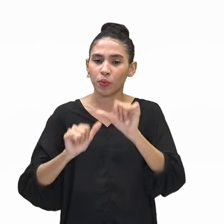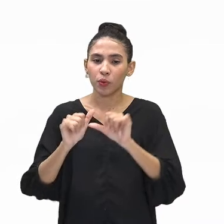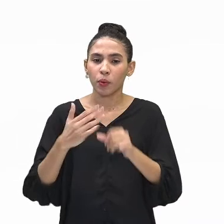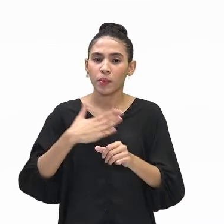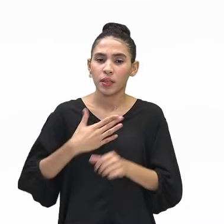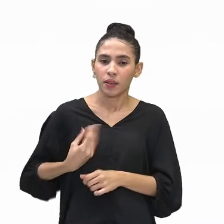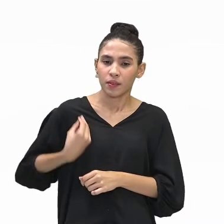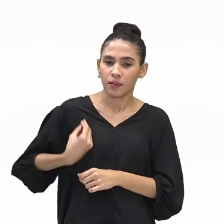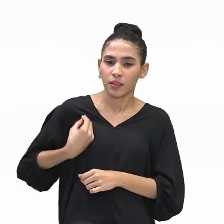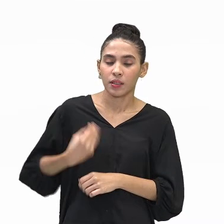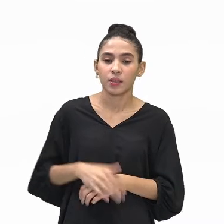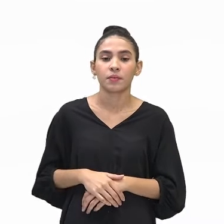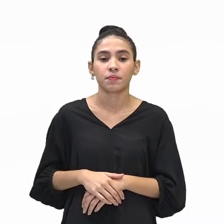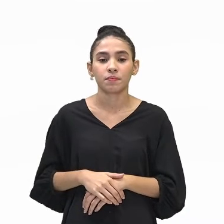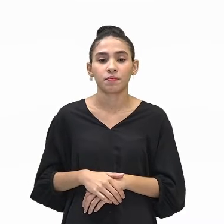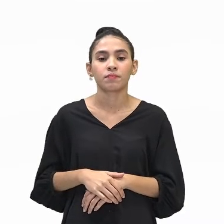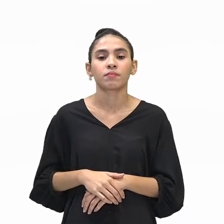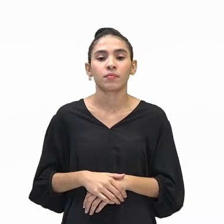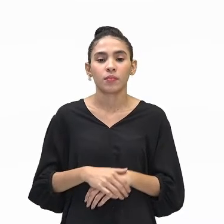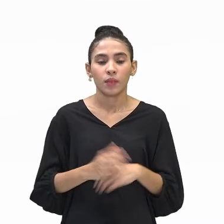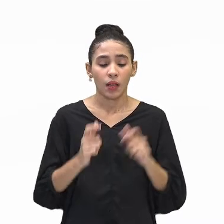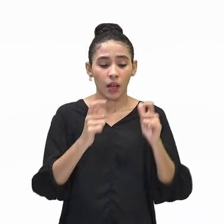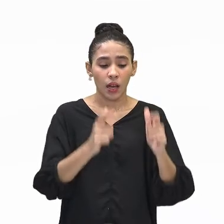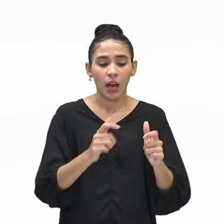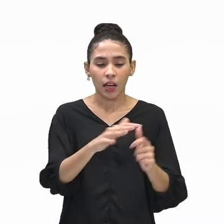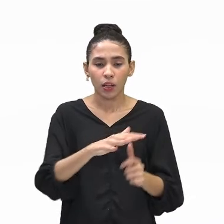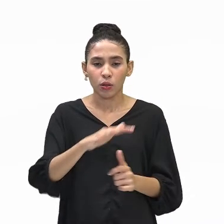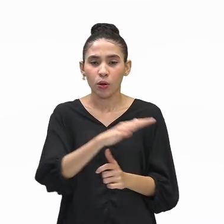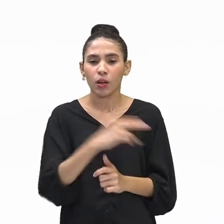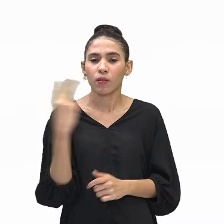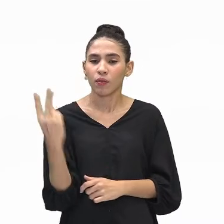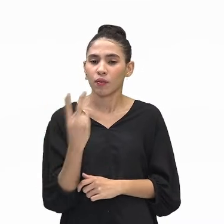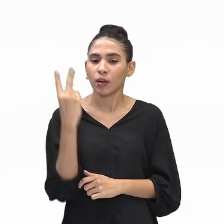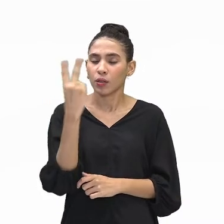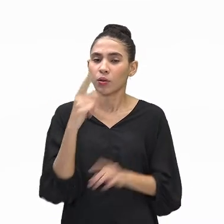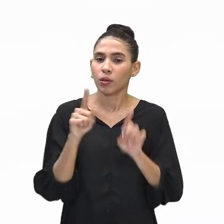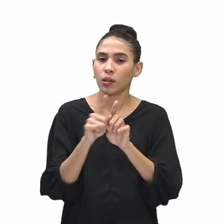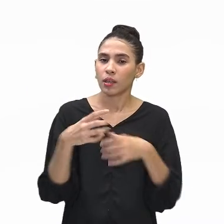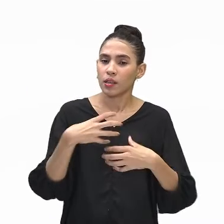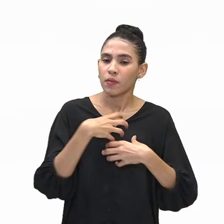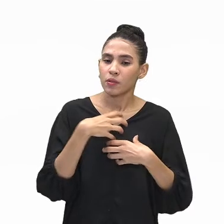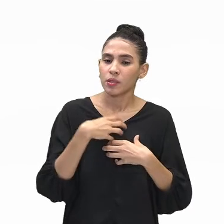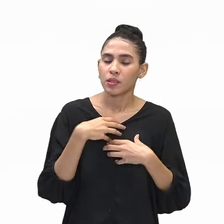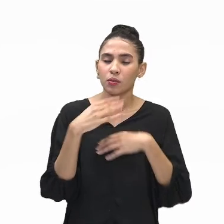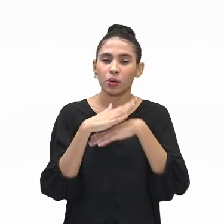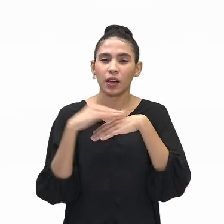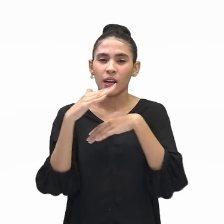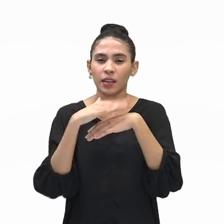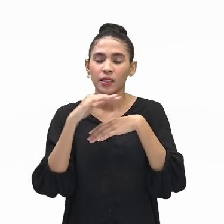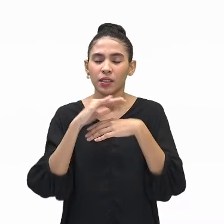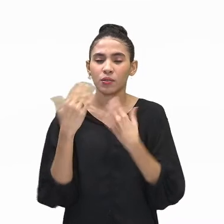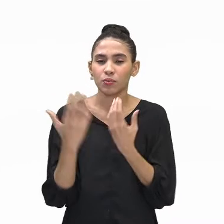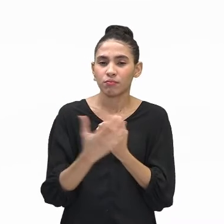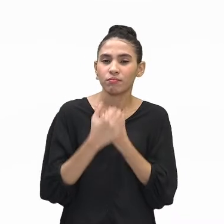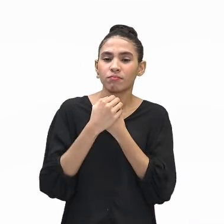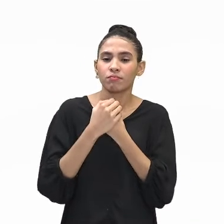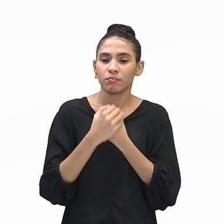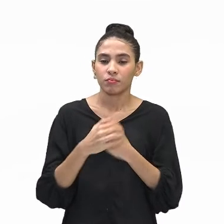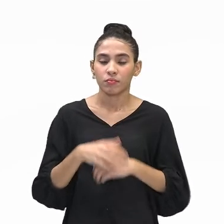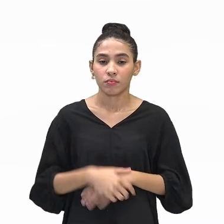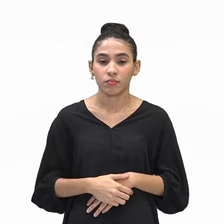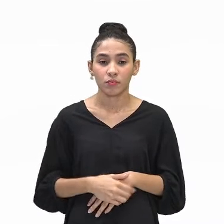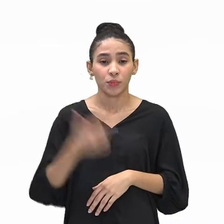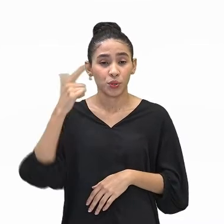Qualquer deles o seu estrago sente, como eu sinto também os meus cuidados. Então, gente, ele faz mais uma vez